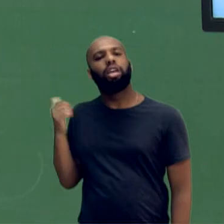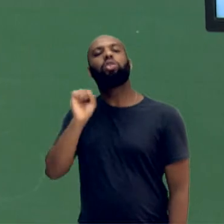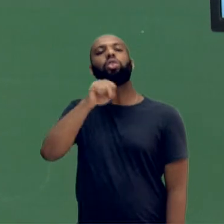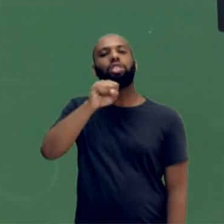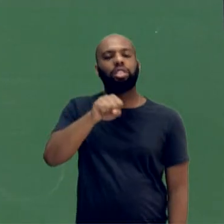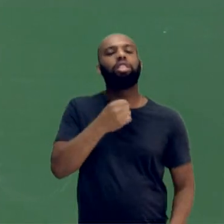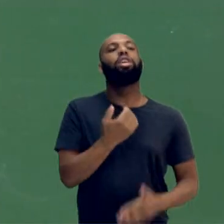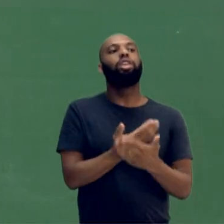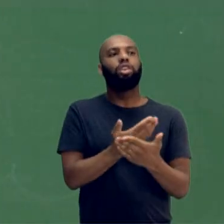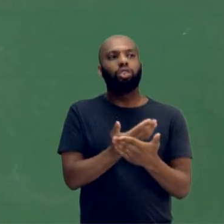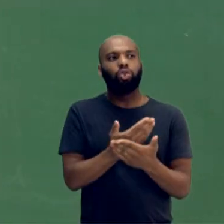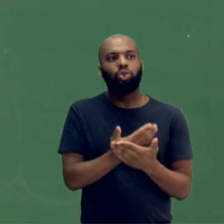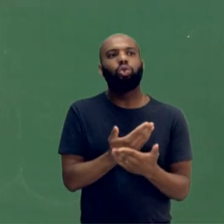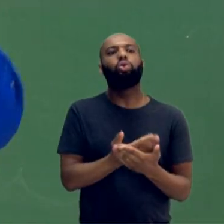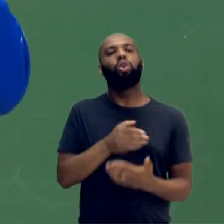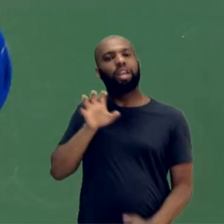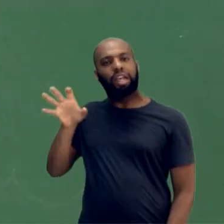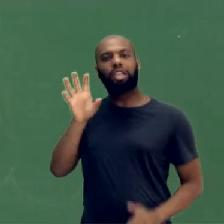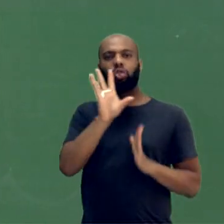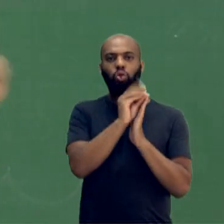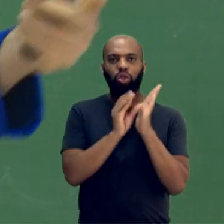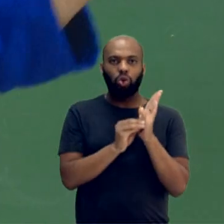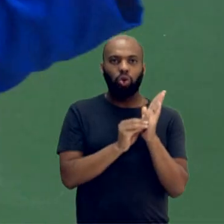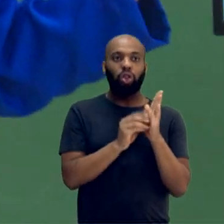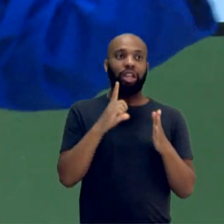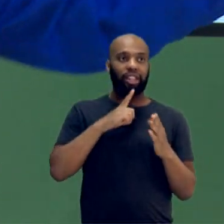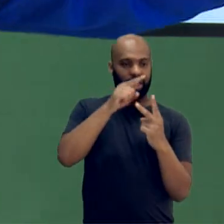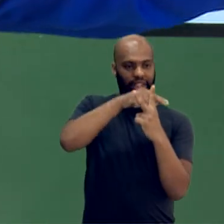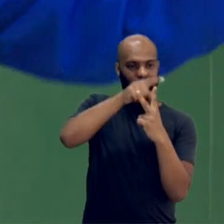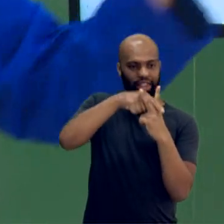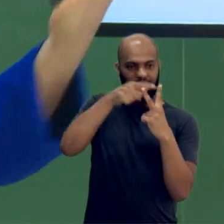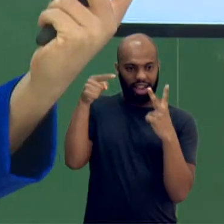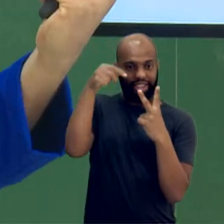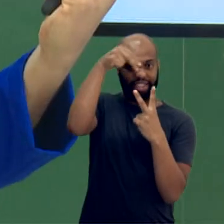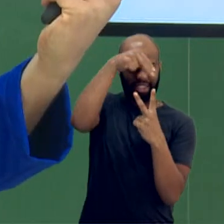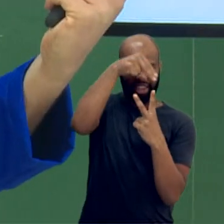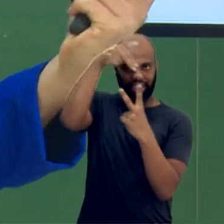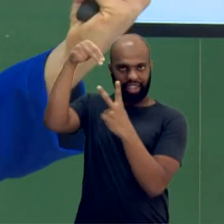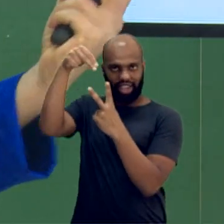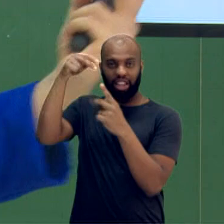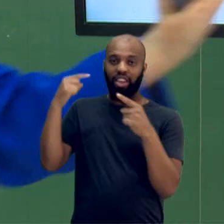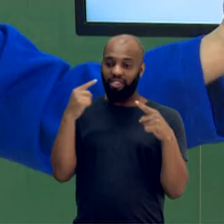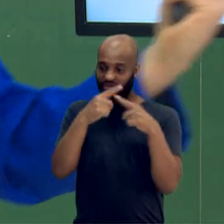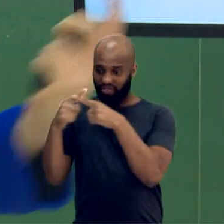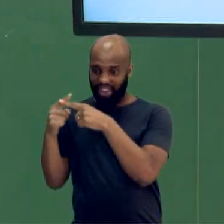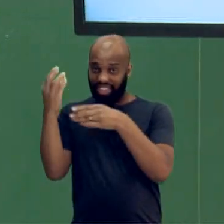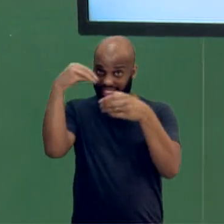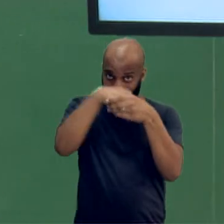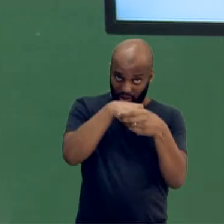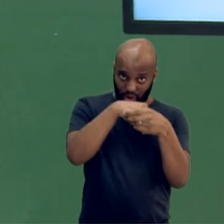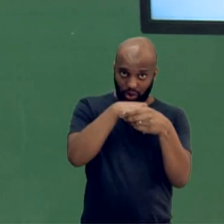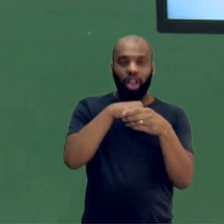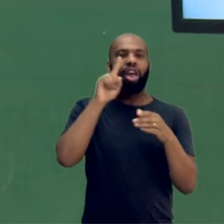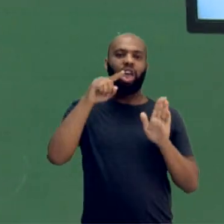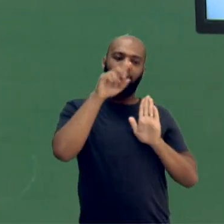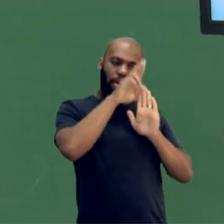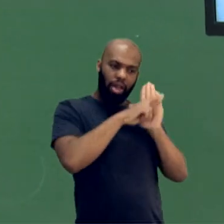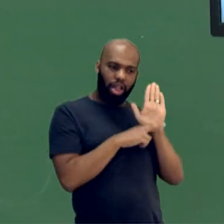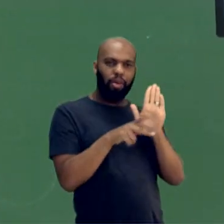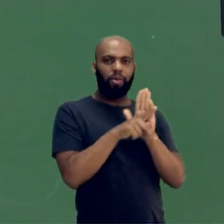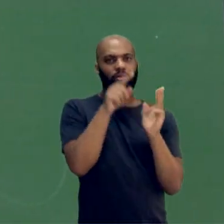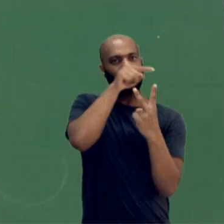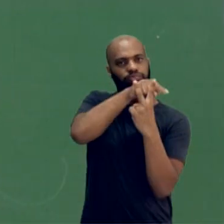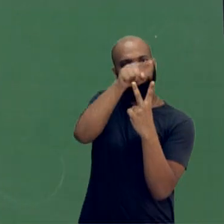vimos exatamente isso, a multiplicação desses radicais, tá? Como propriedade, tá